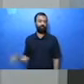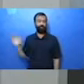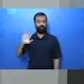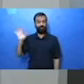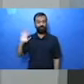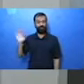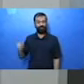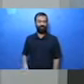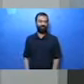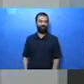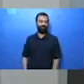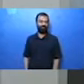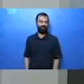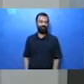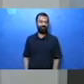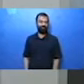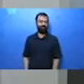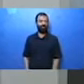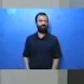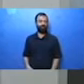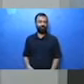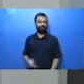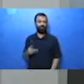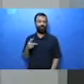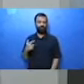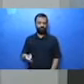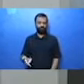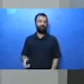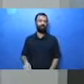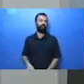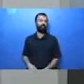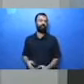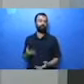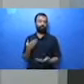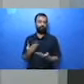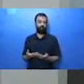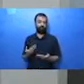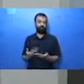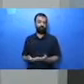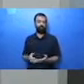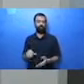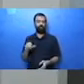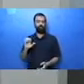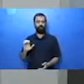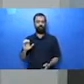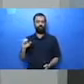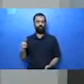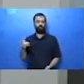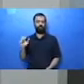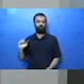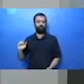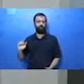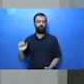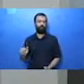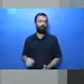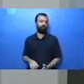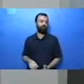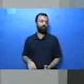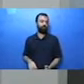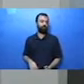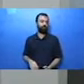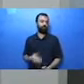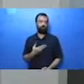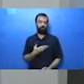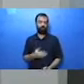Olá a todos, mais uma vez nós com as nossas aulas da EJA, Educação de Jovens e Adultos, Fundamental